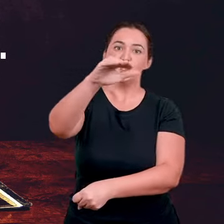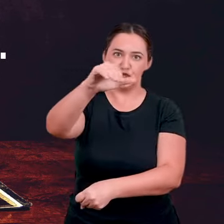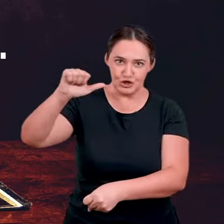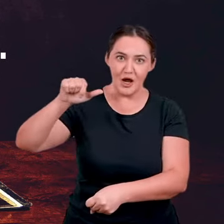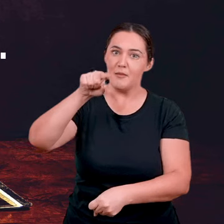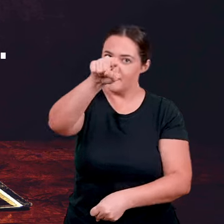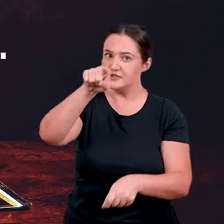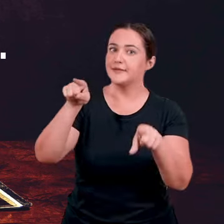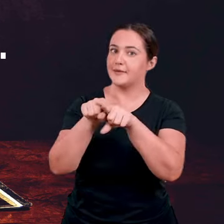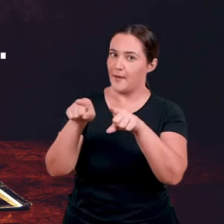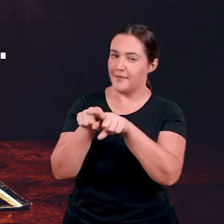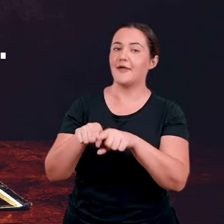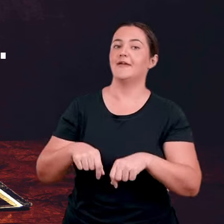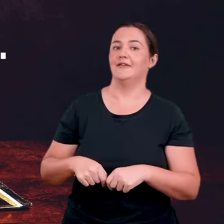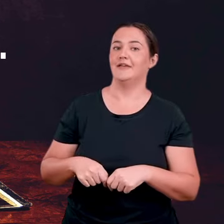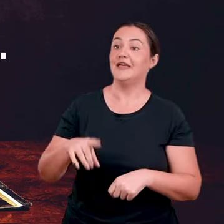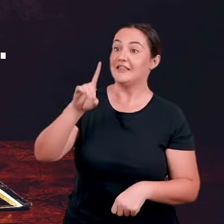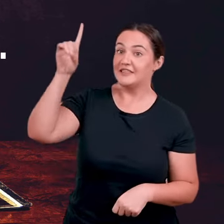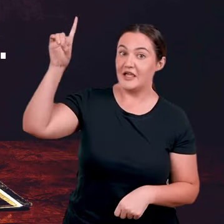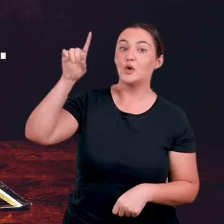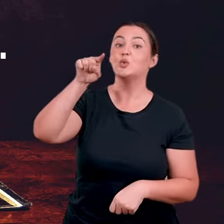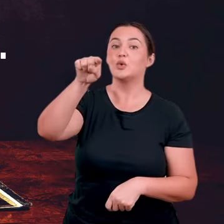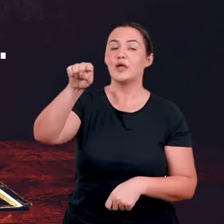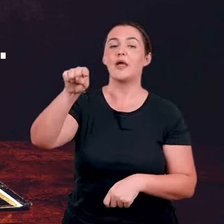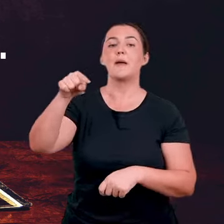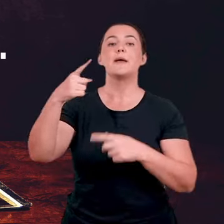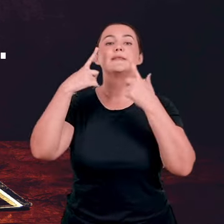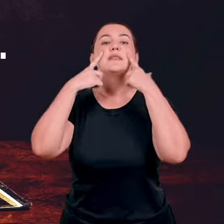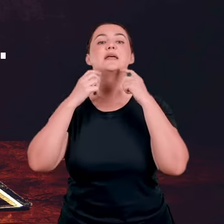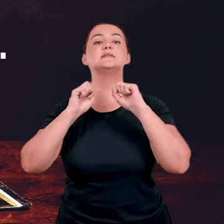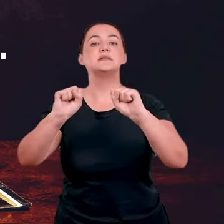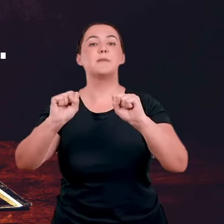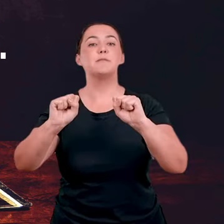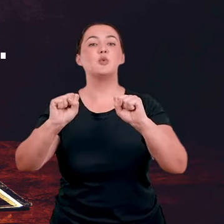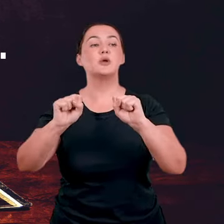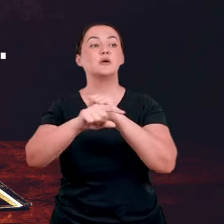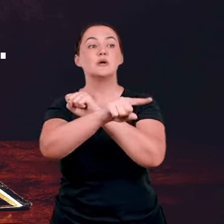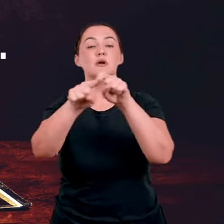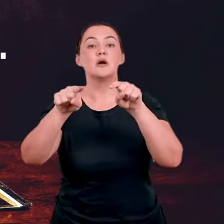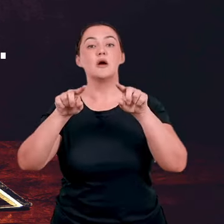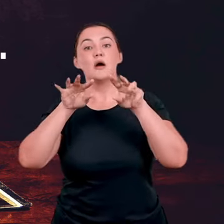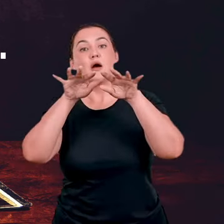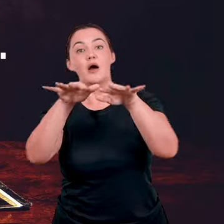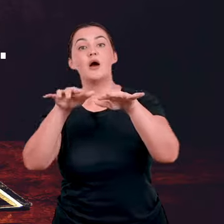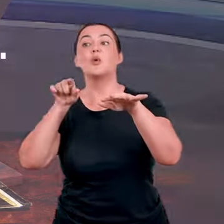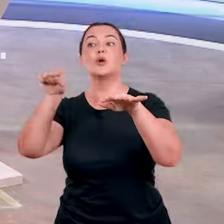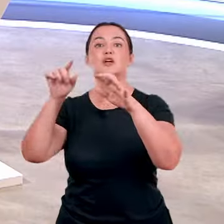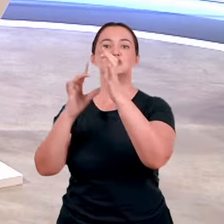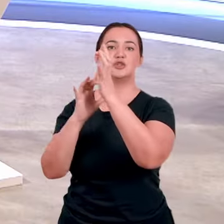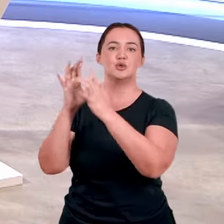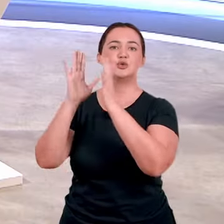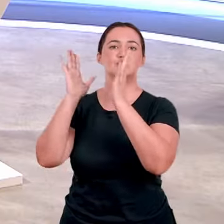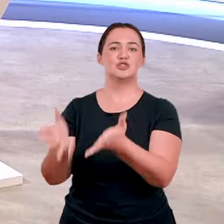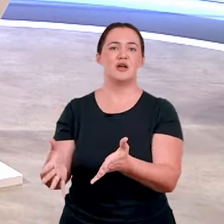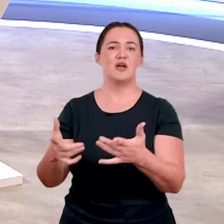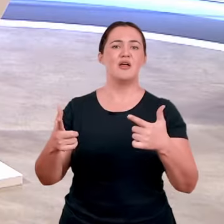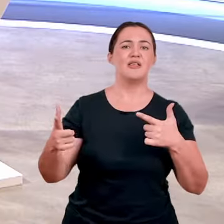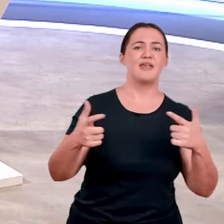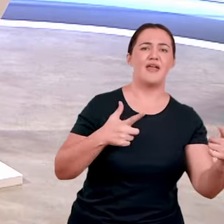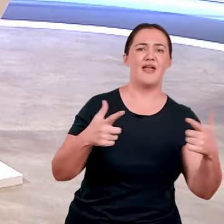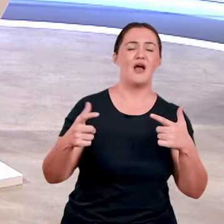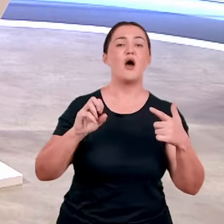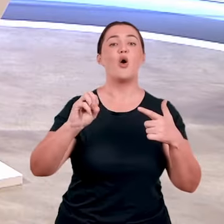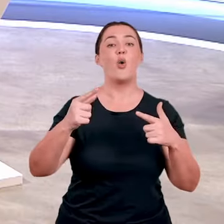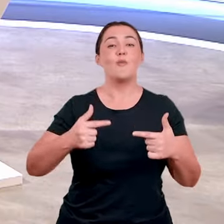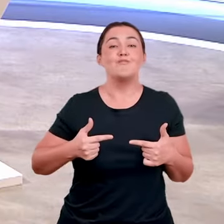foi chamado e da qual fez a boa confissão diante de muitas testemunhas. A guerra